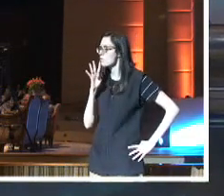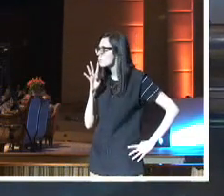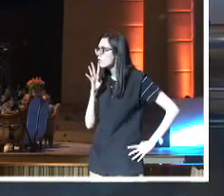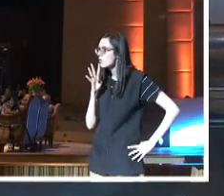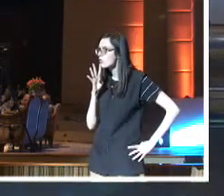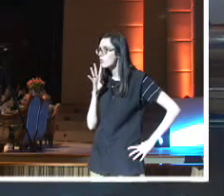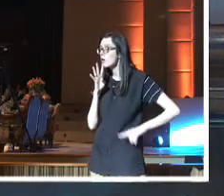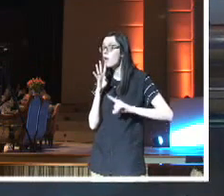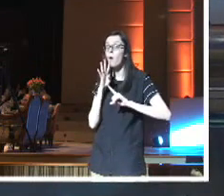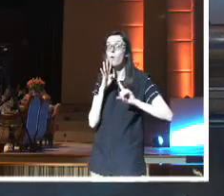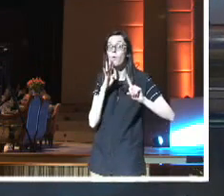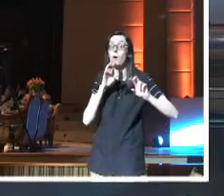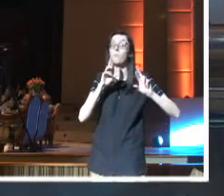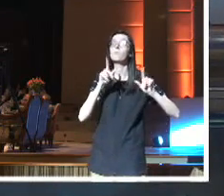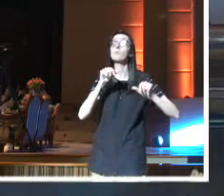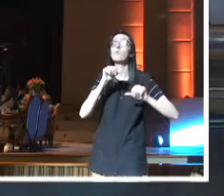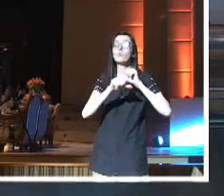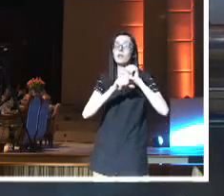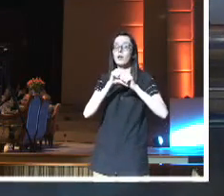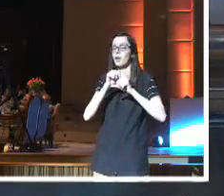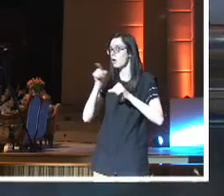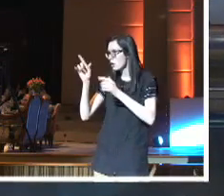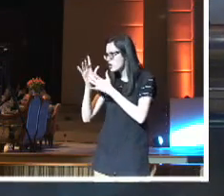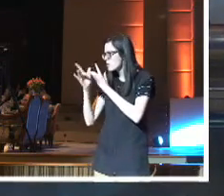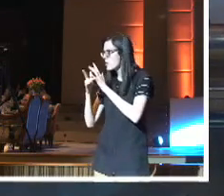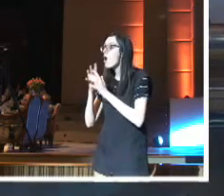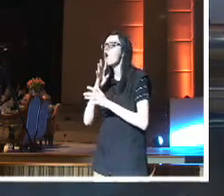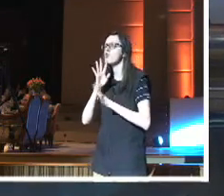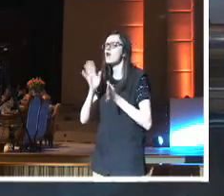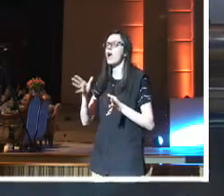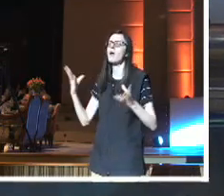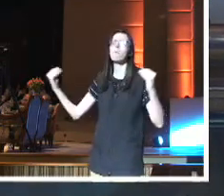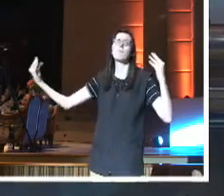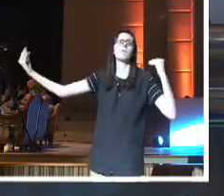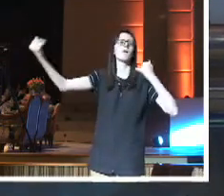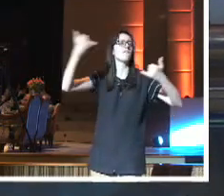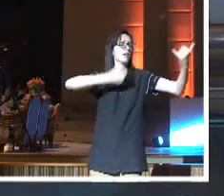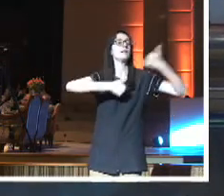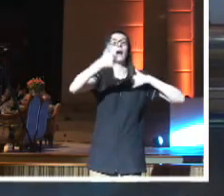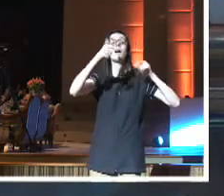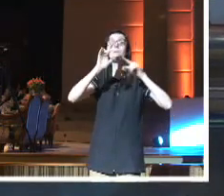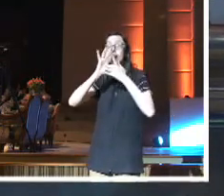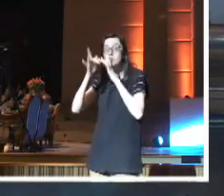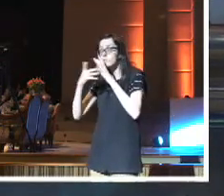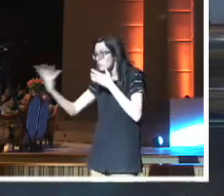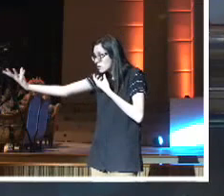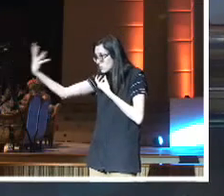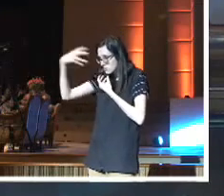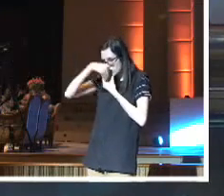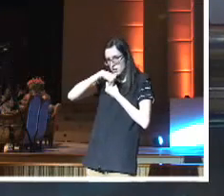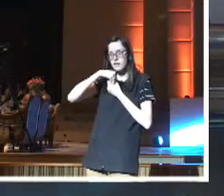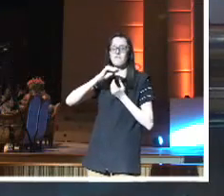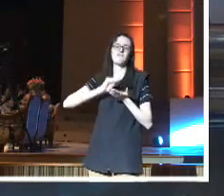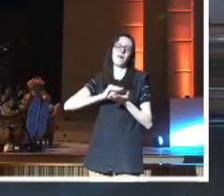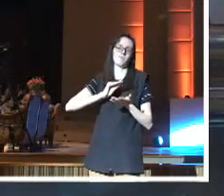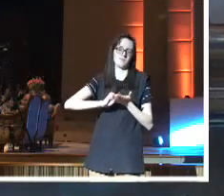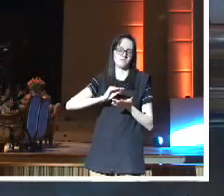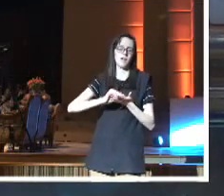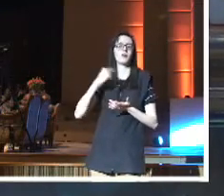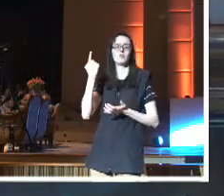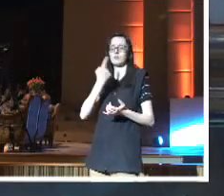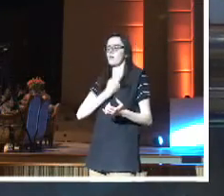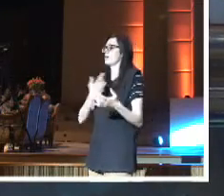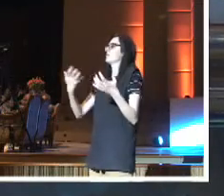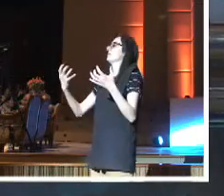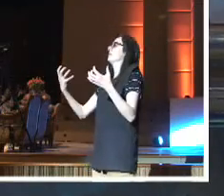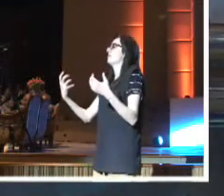mas permitir que esse Jesus se torne o Senhor da nossa vida. E aí a gente